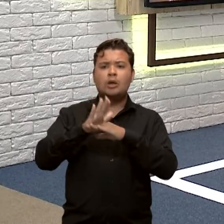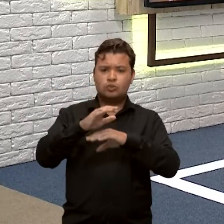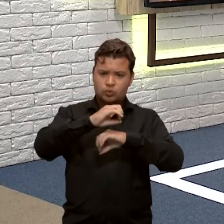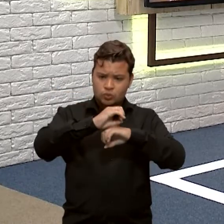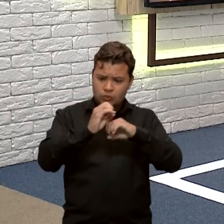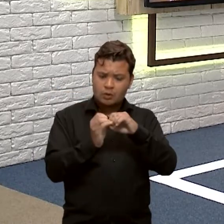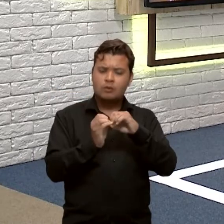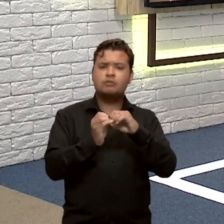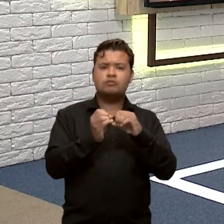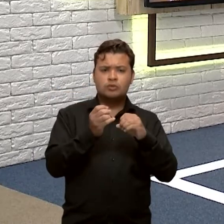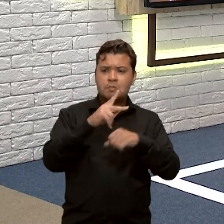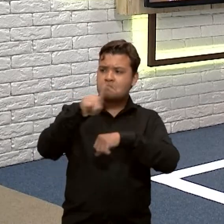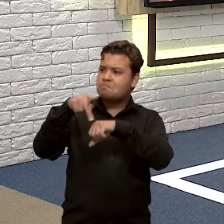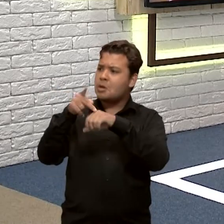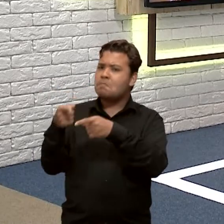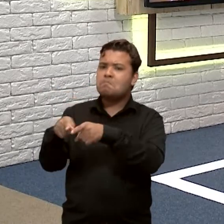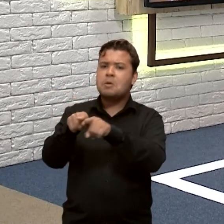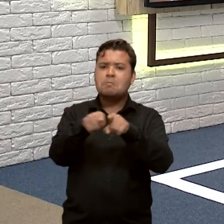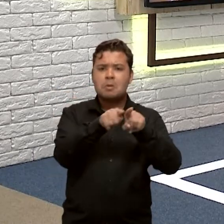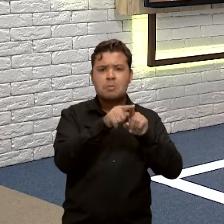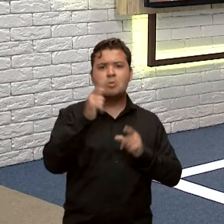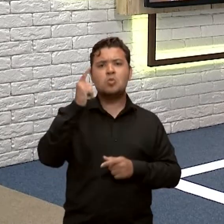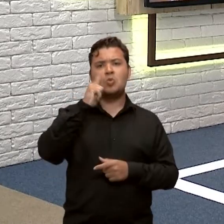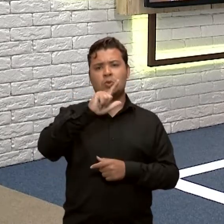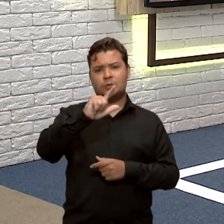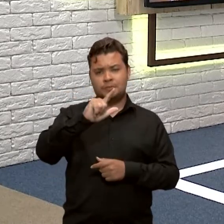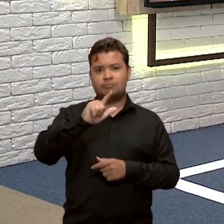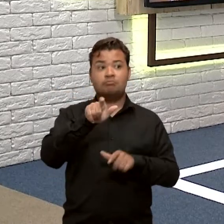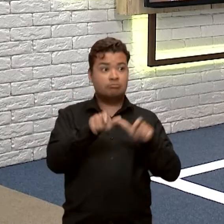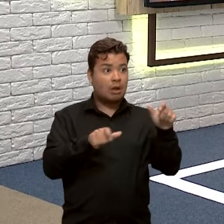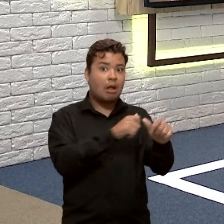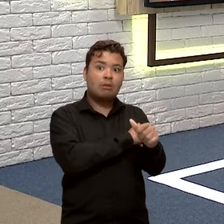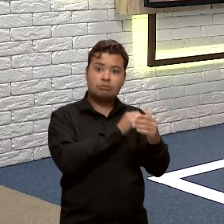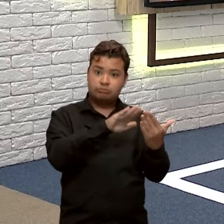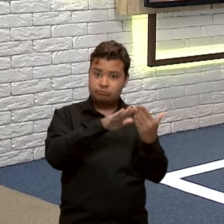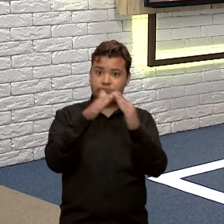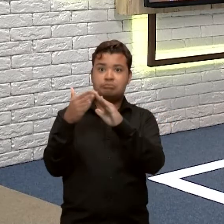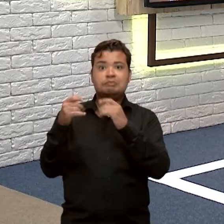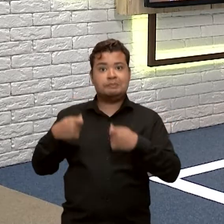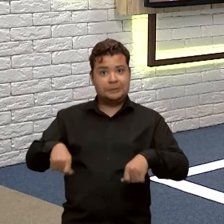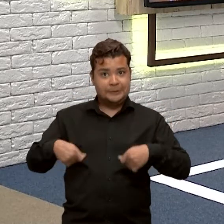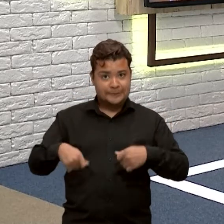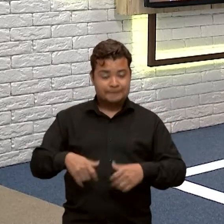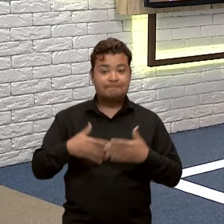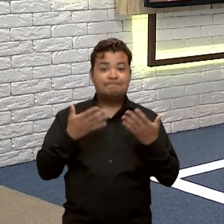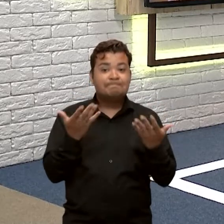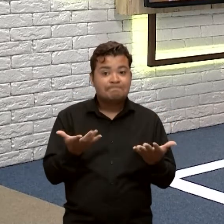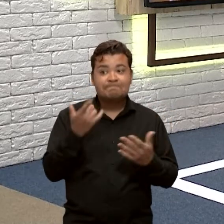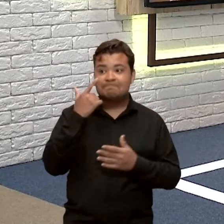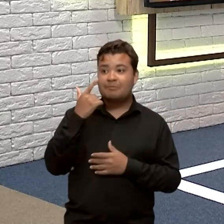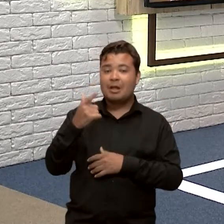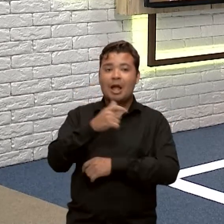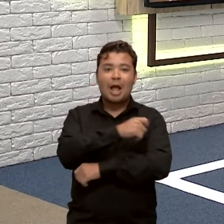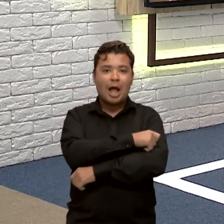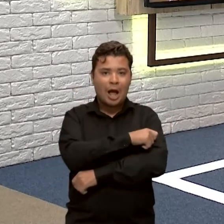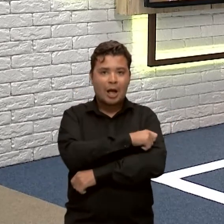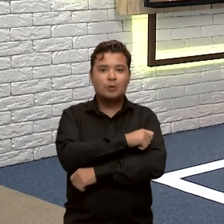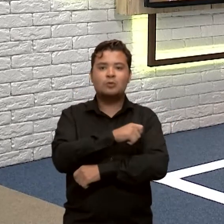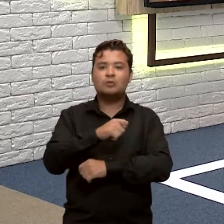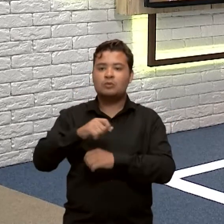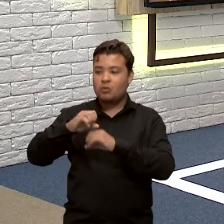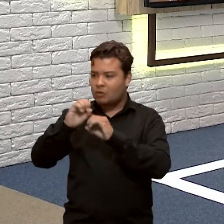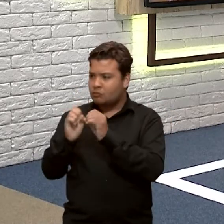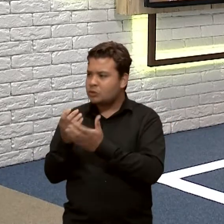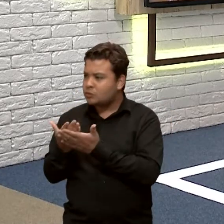o intercâmbio de estudantes. Nós estamos olhando o caso aqui de estudantes que saíram da UFG para outros